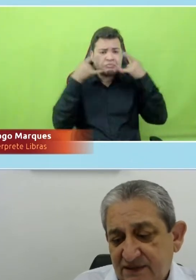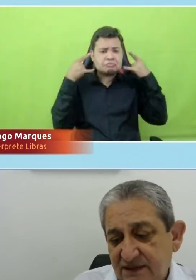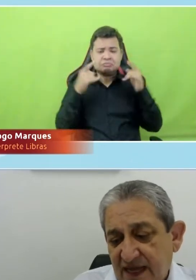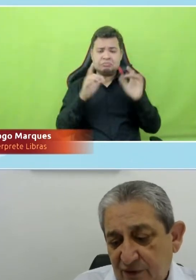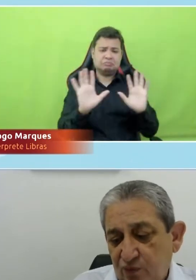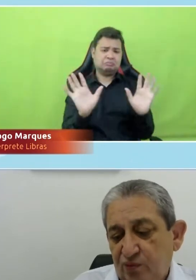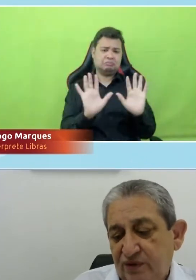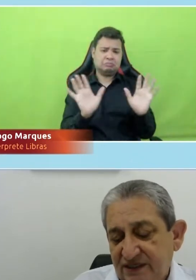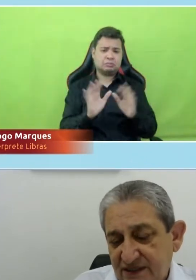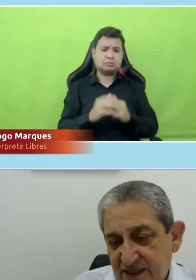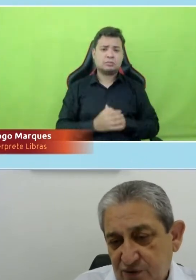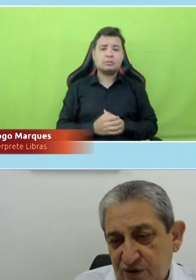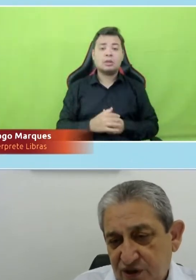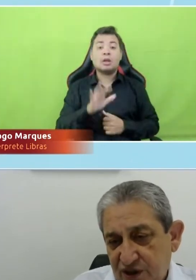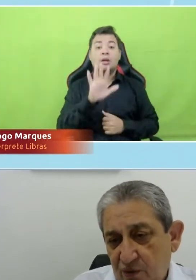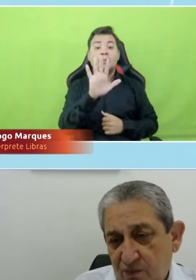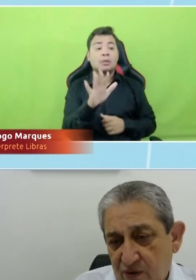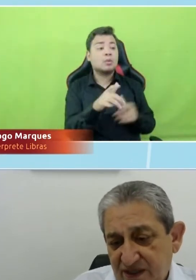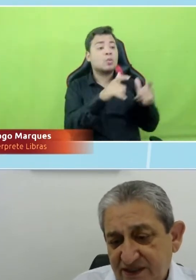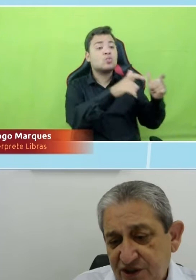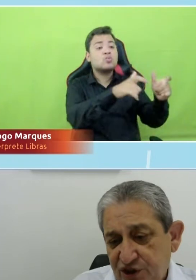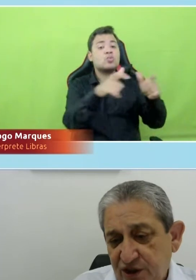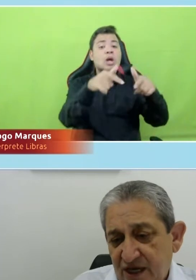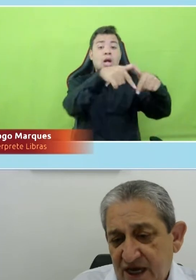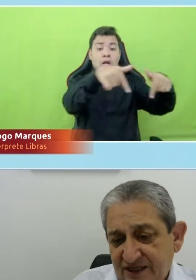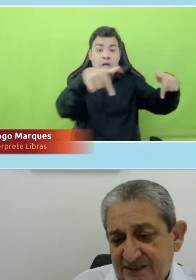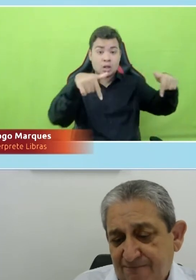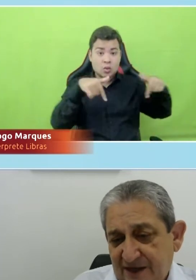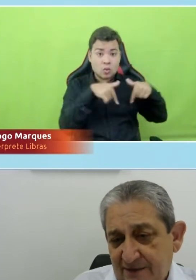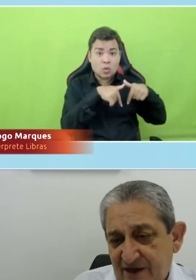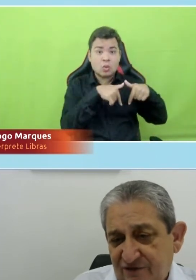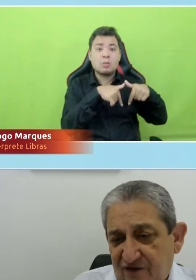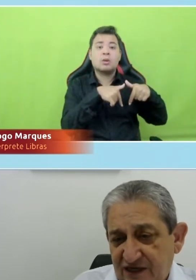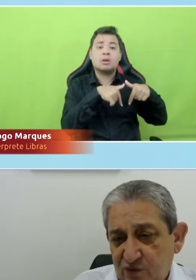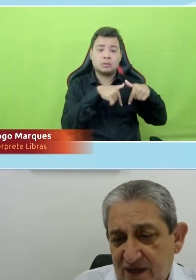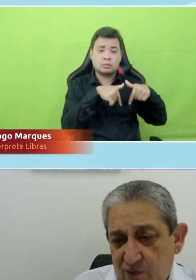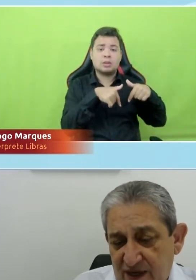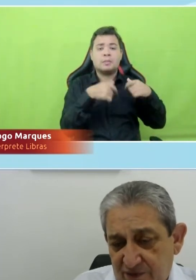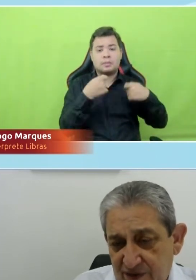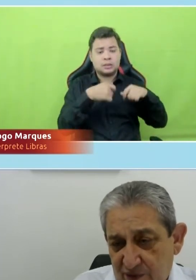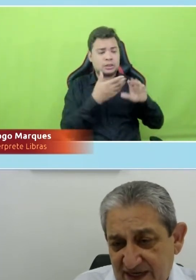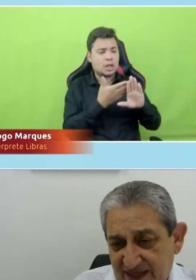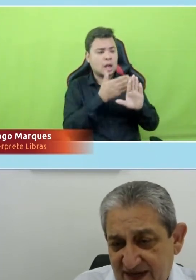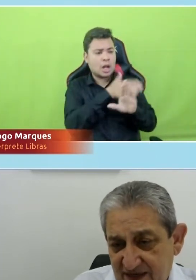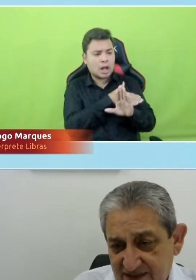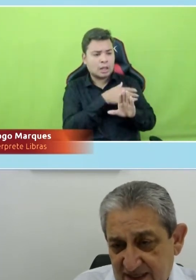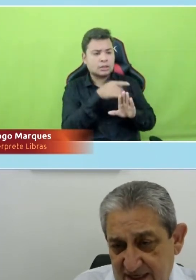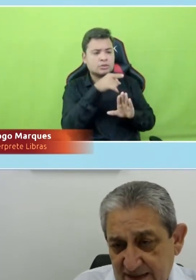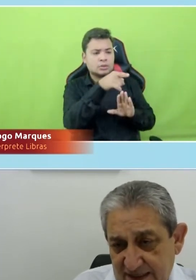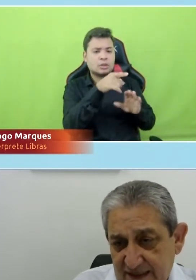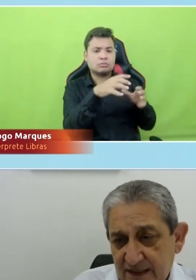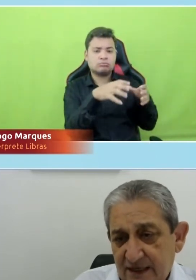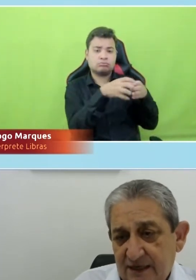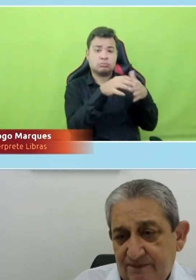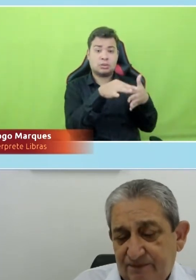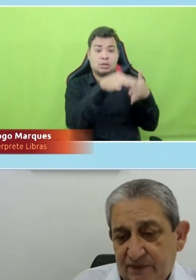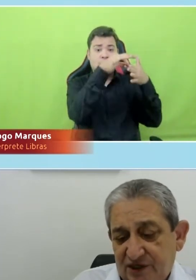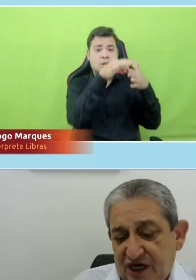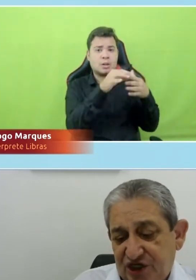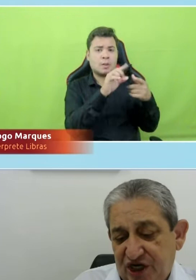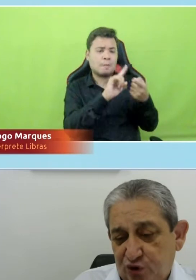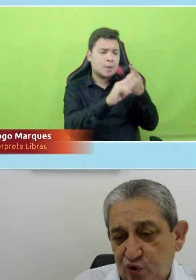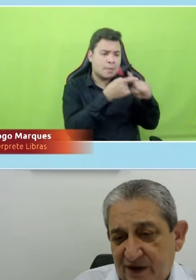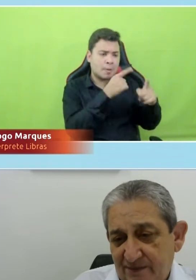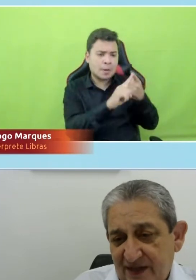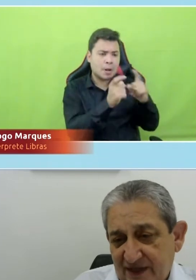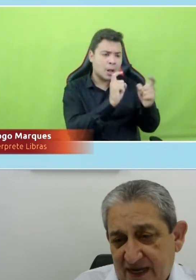mas lá nesses setores quilombolas, a gente antecipadamente faz uma reunião com a liderança lá, né? Já